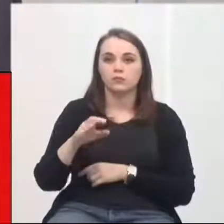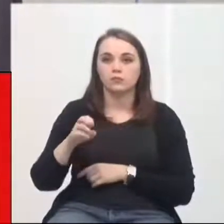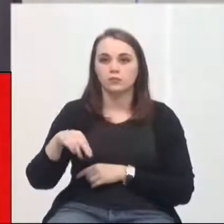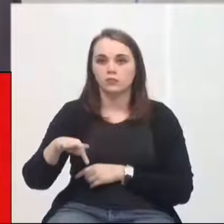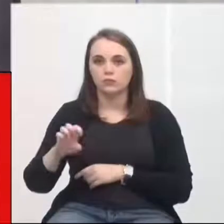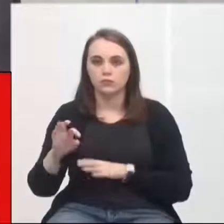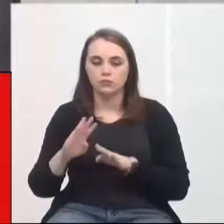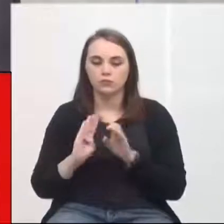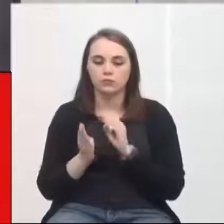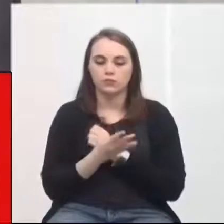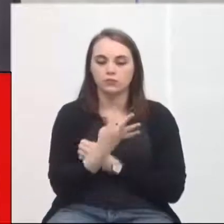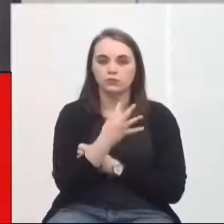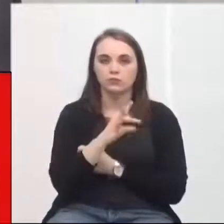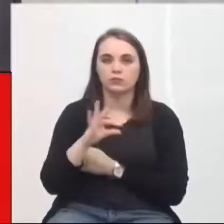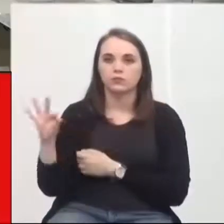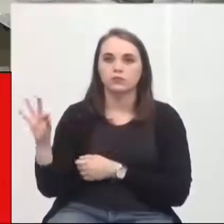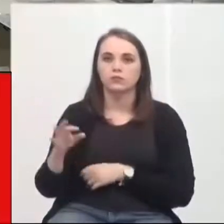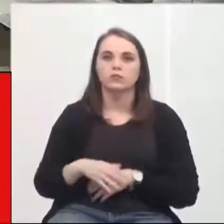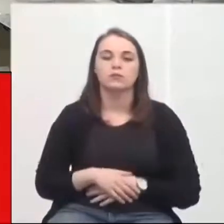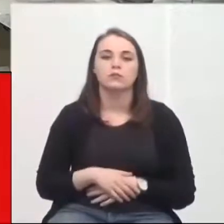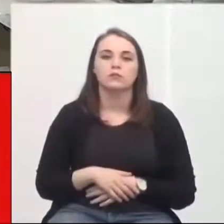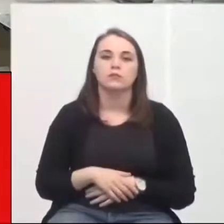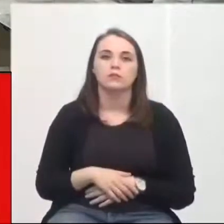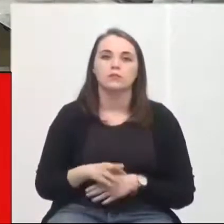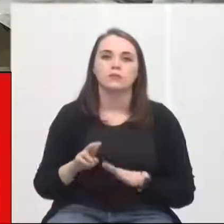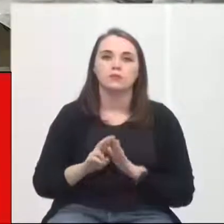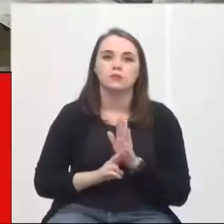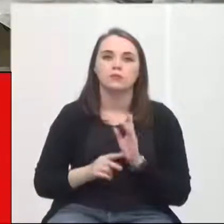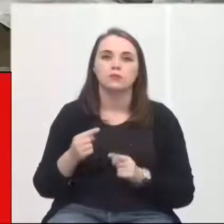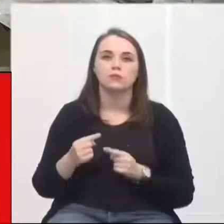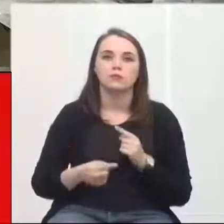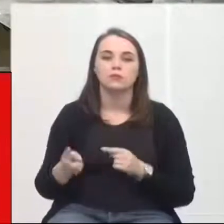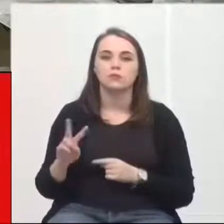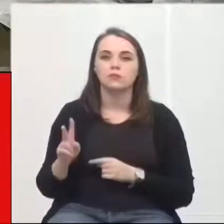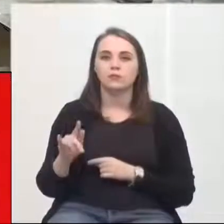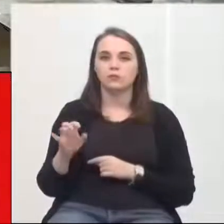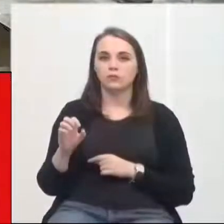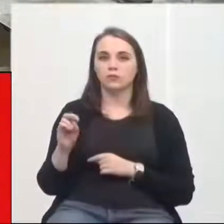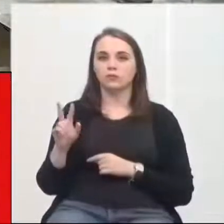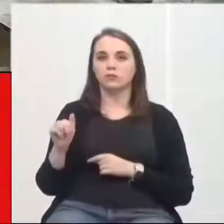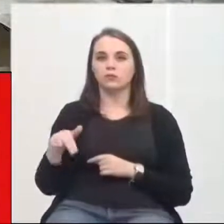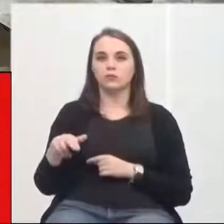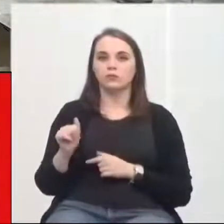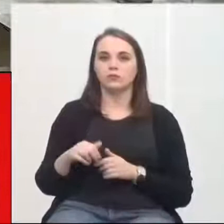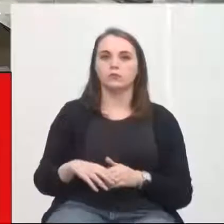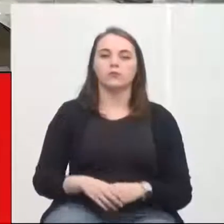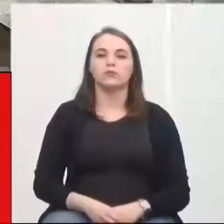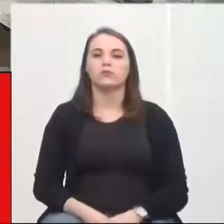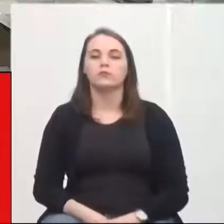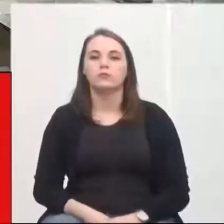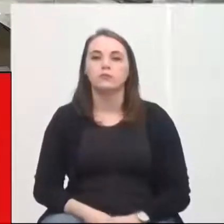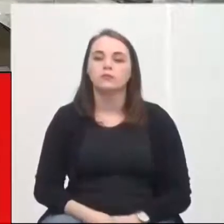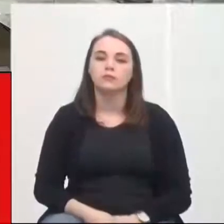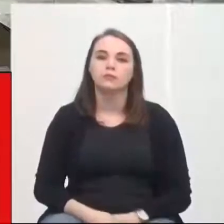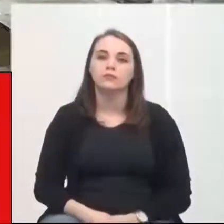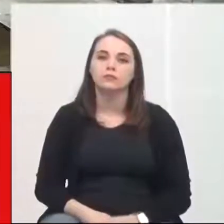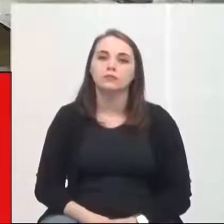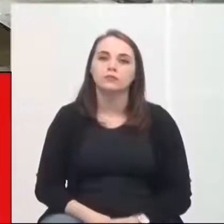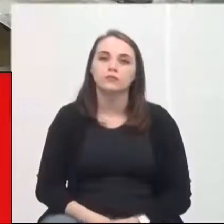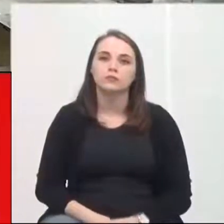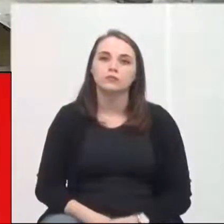Linha. Requerimento está em discussão. Com a palavra, vereadora autora Giovana Benedetti Zanetti.